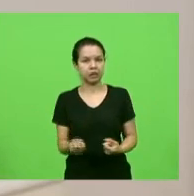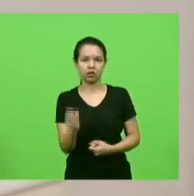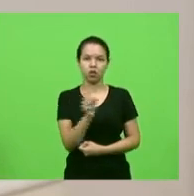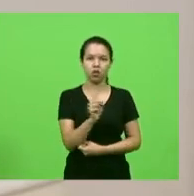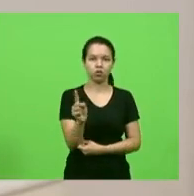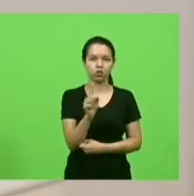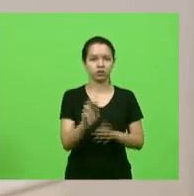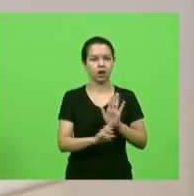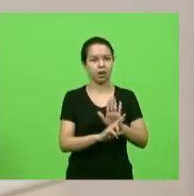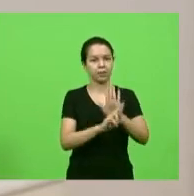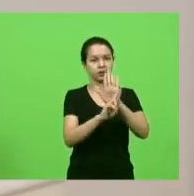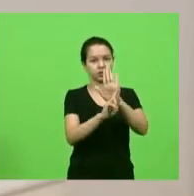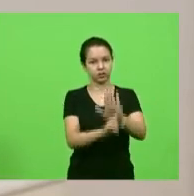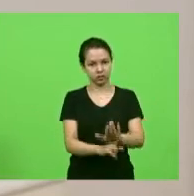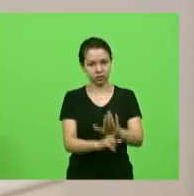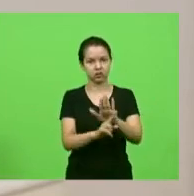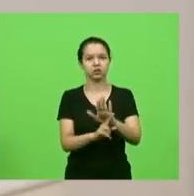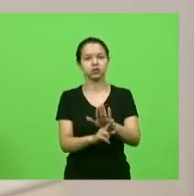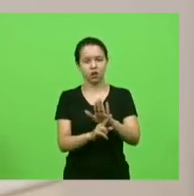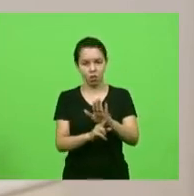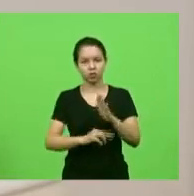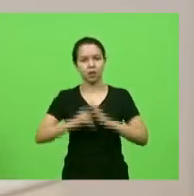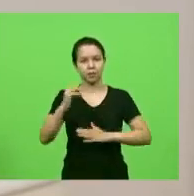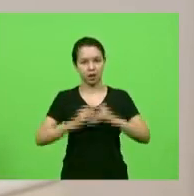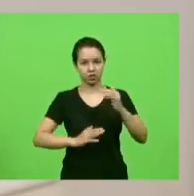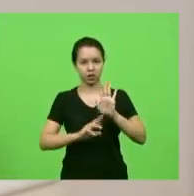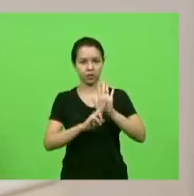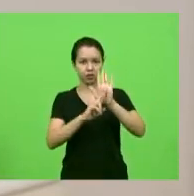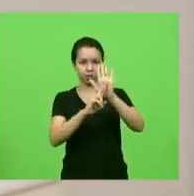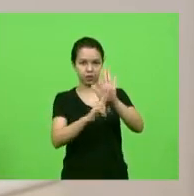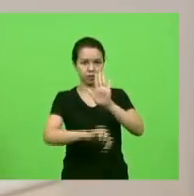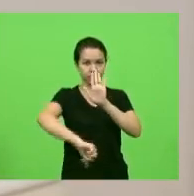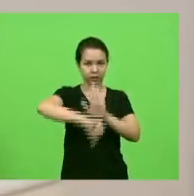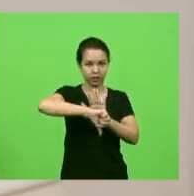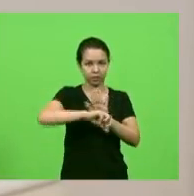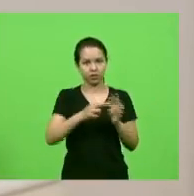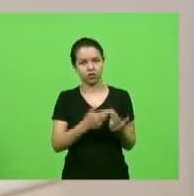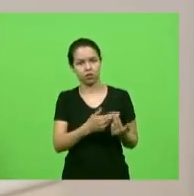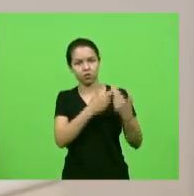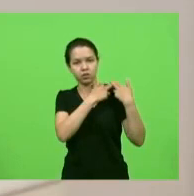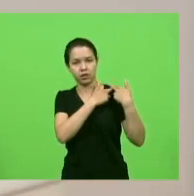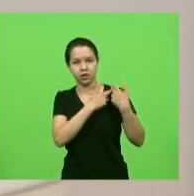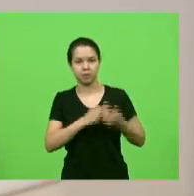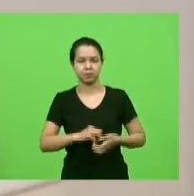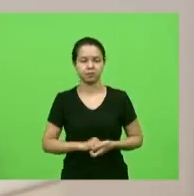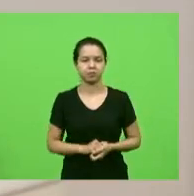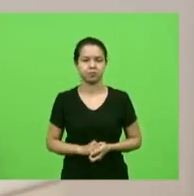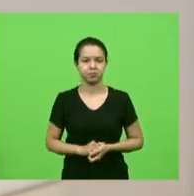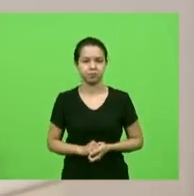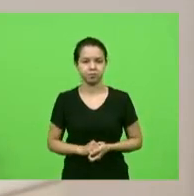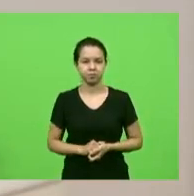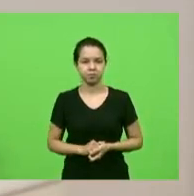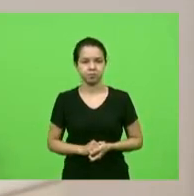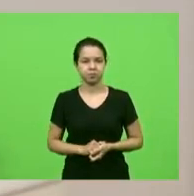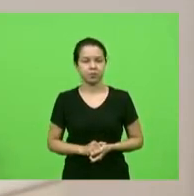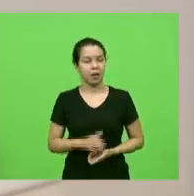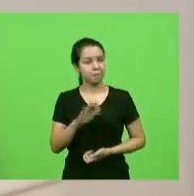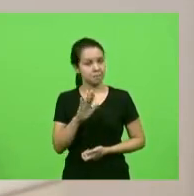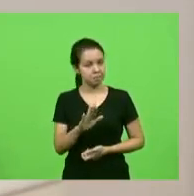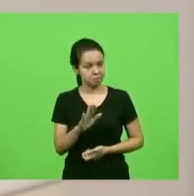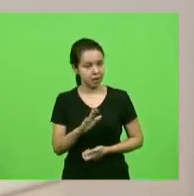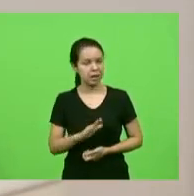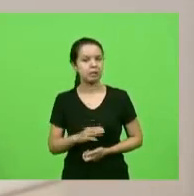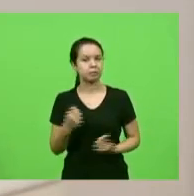representação da prática pelo representado de crime de responsabilidade. Entretanto, eminentes julgadores,